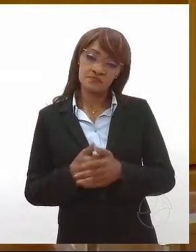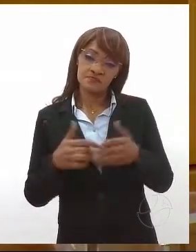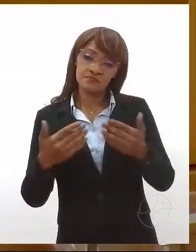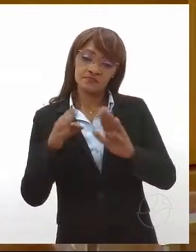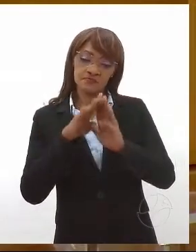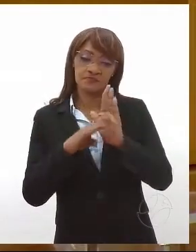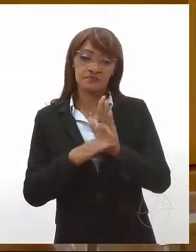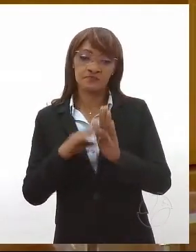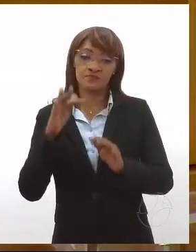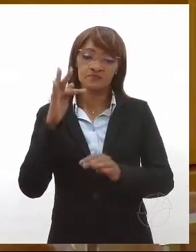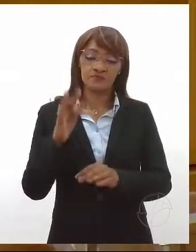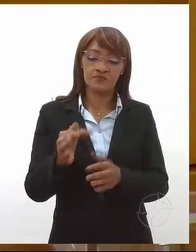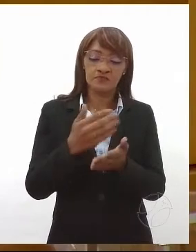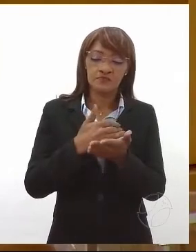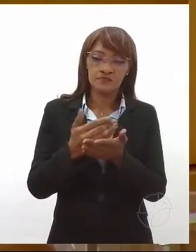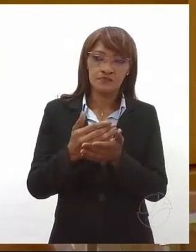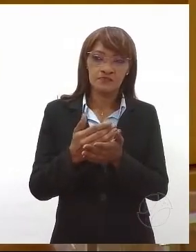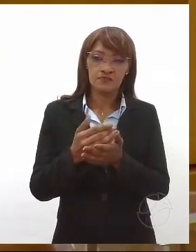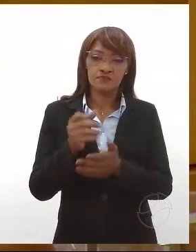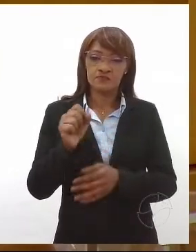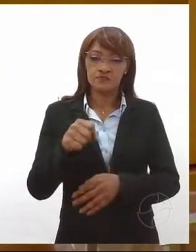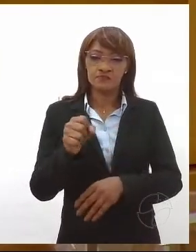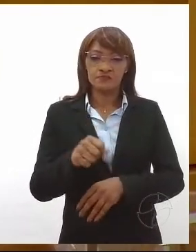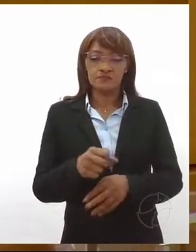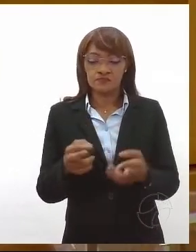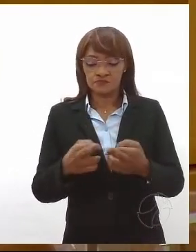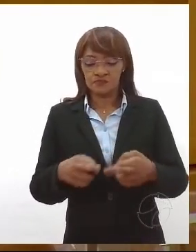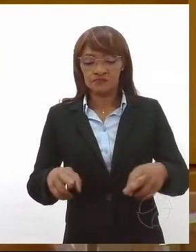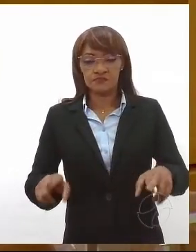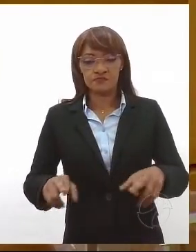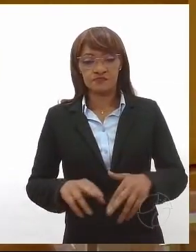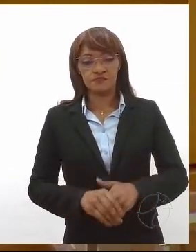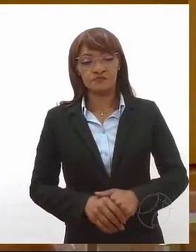amenizar essa situação que vem ao longo dos últimos 20, 30 anos.